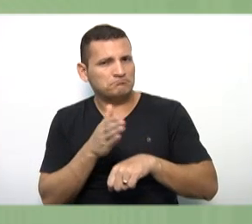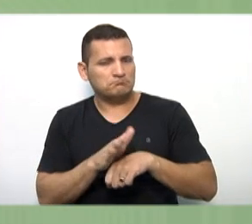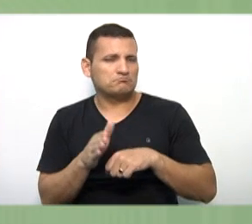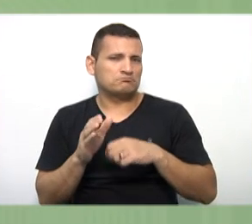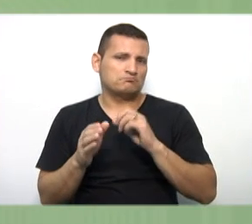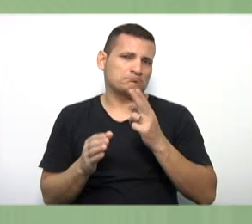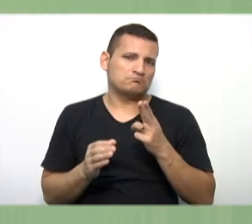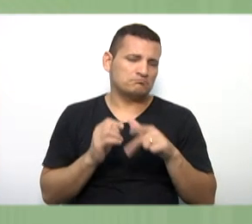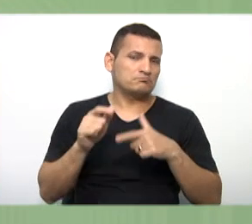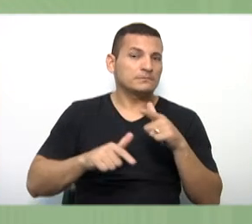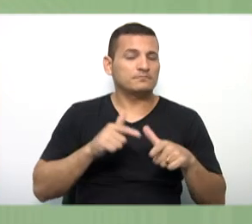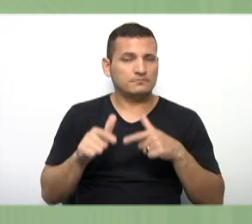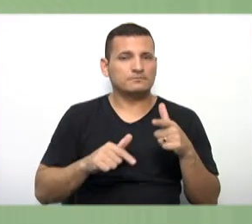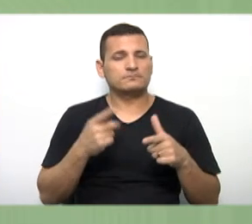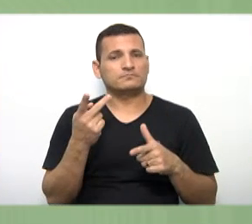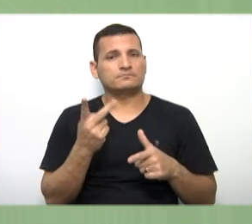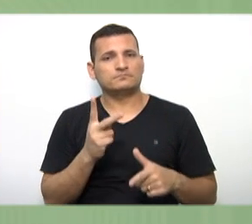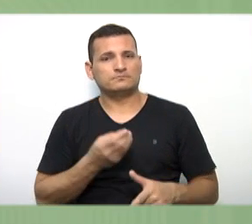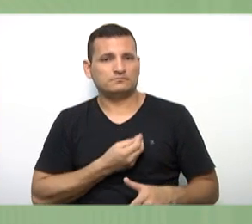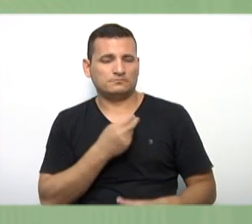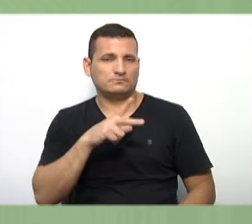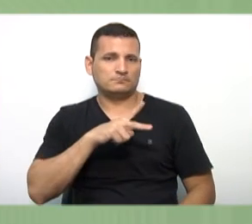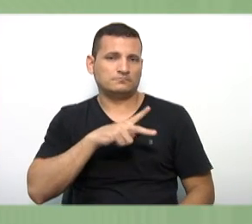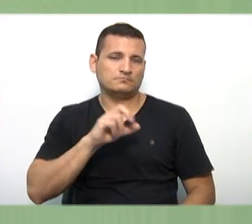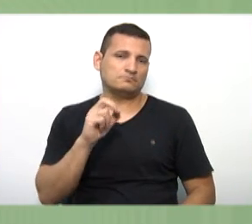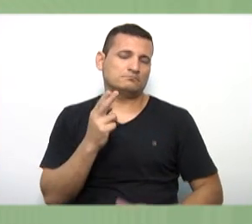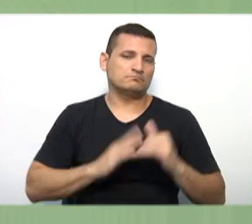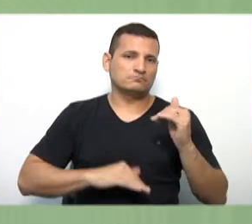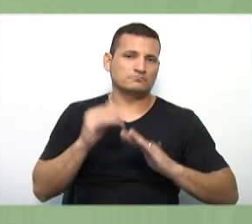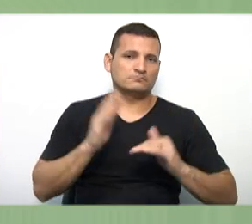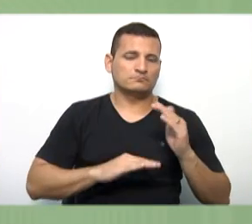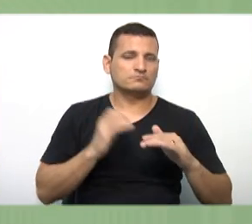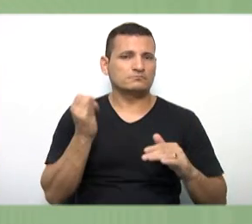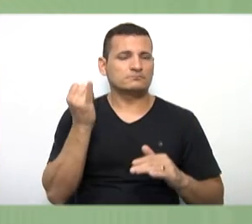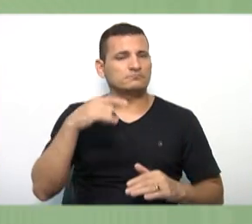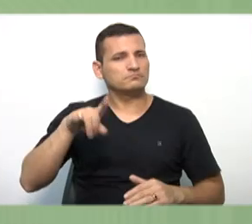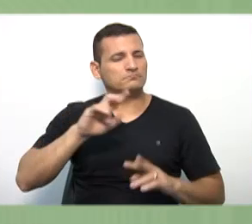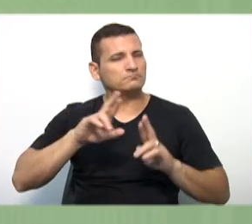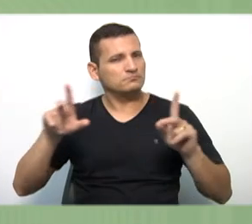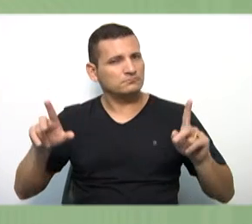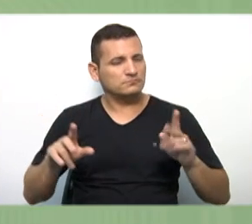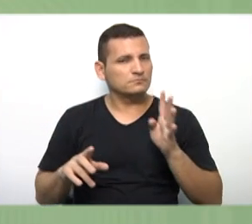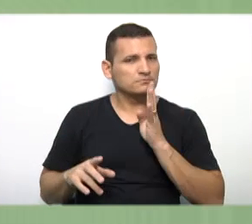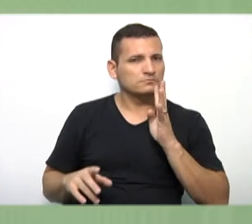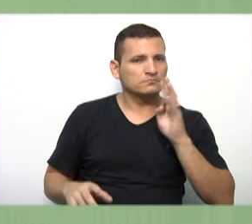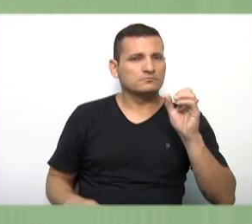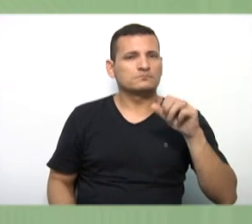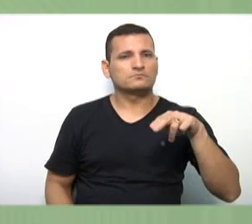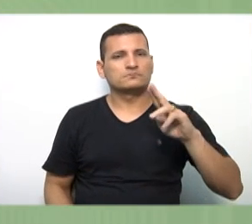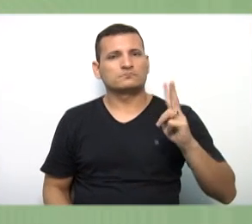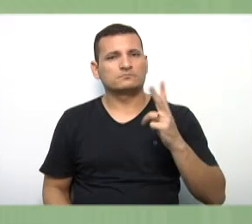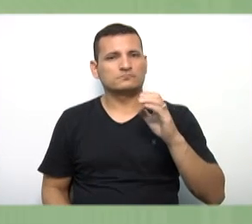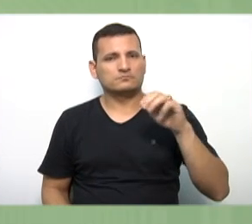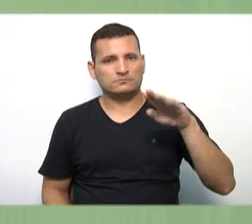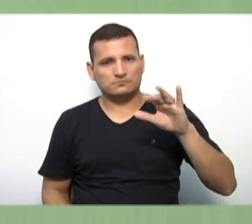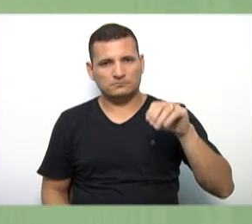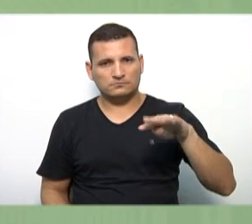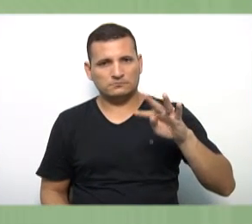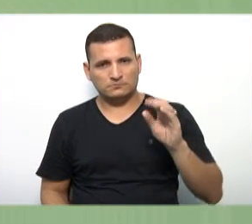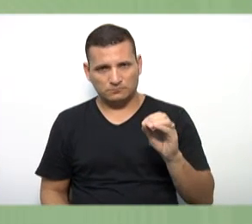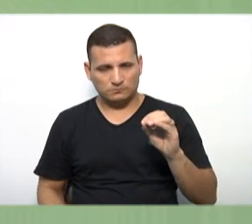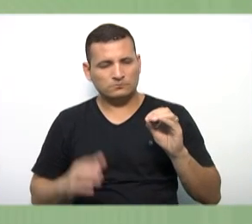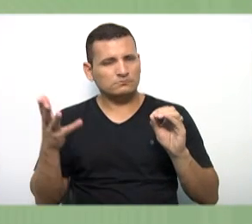pessoal quanto profissional. É importante que vocês diferenciem a diferença entre conhecimento e a diferença de